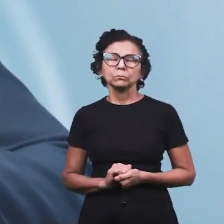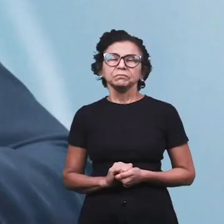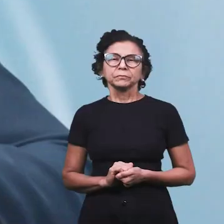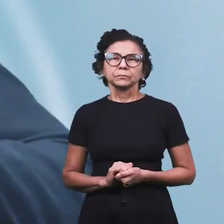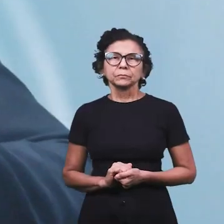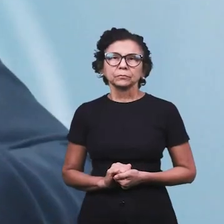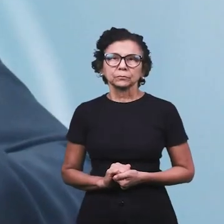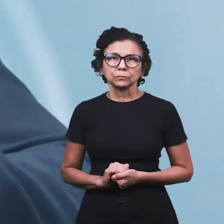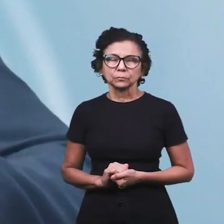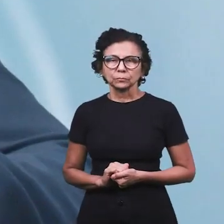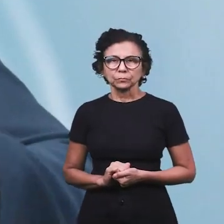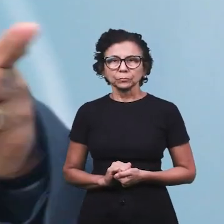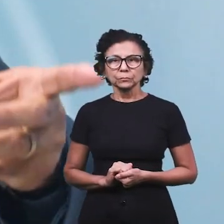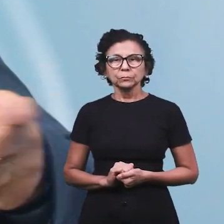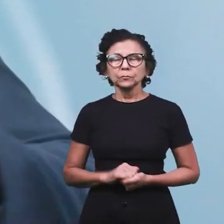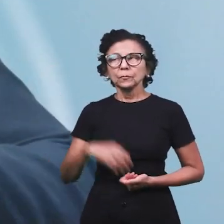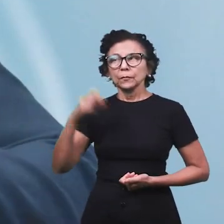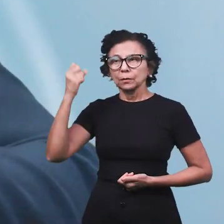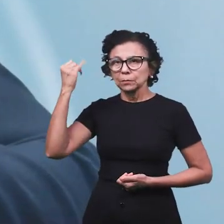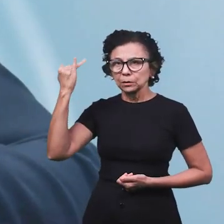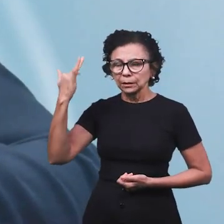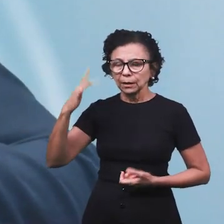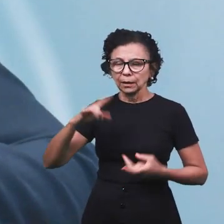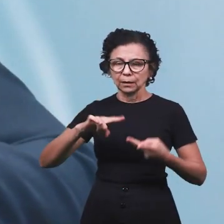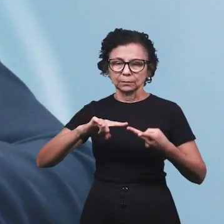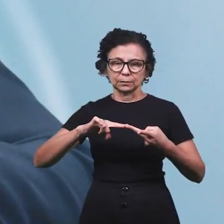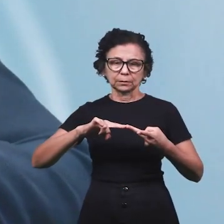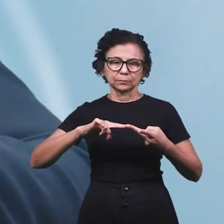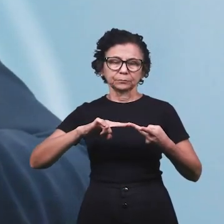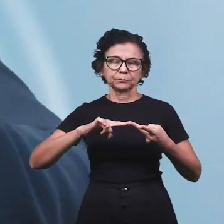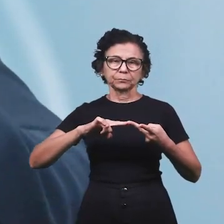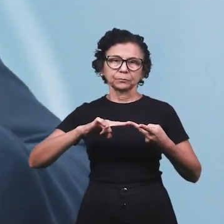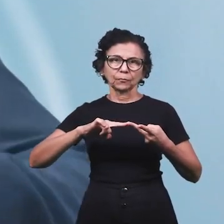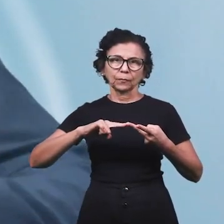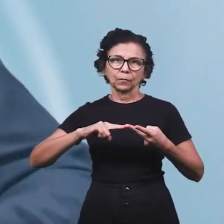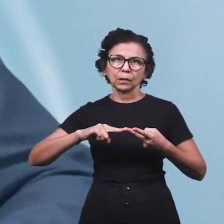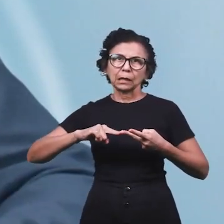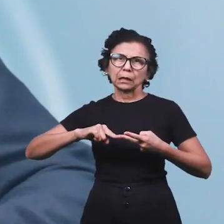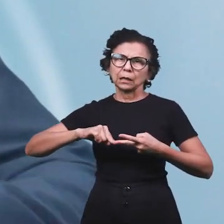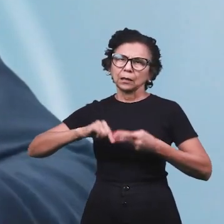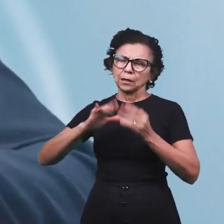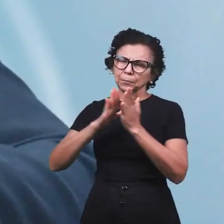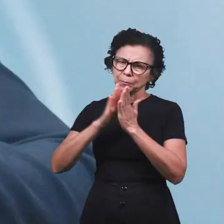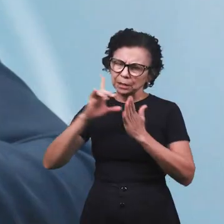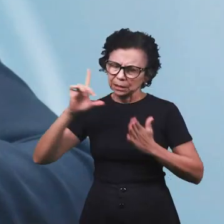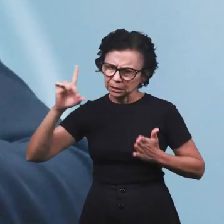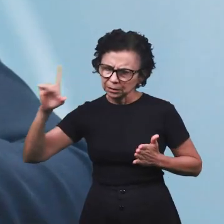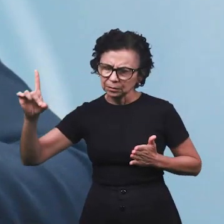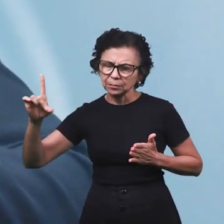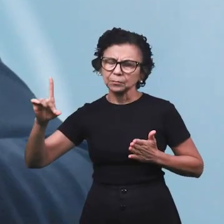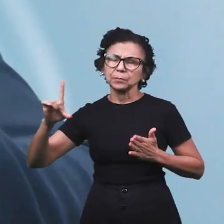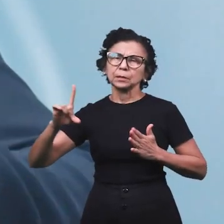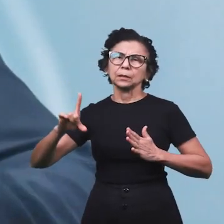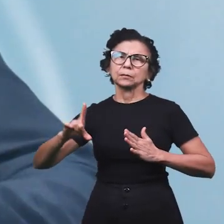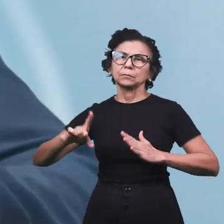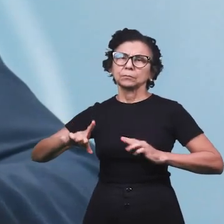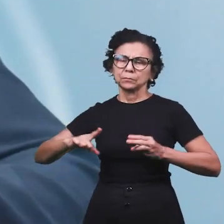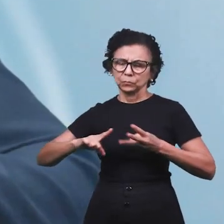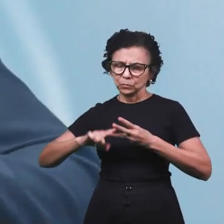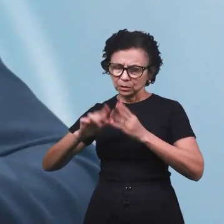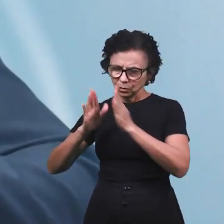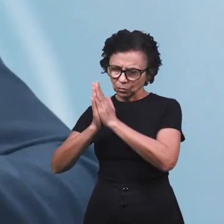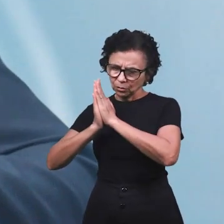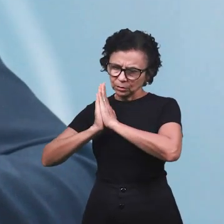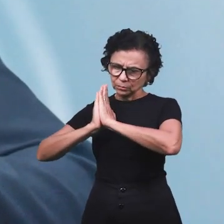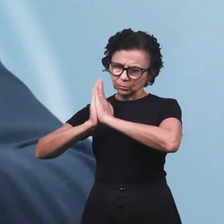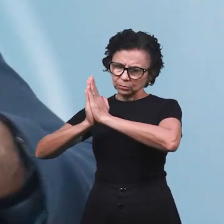quando você busca na madrugada, quando você luta com o Senhor na palavra, e você ora ao